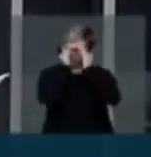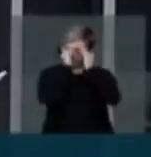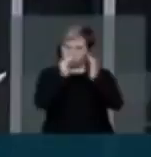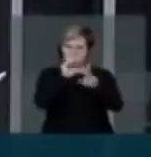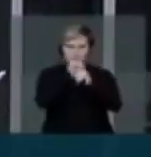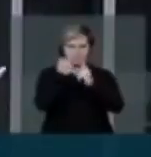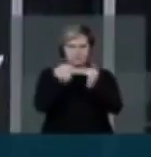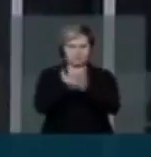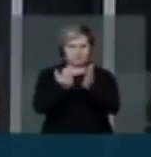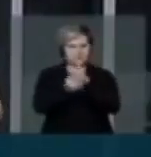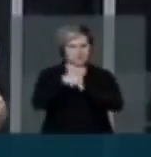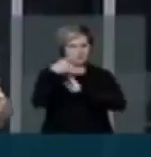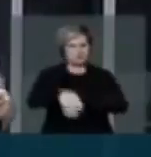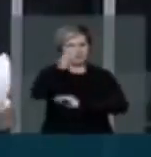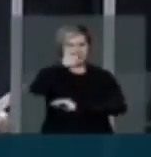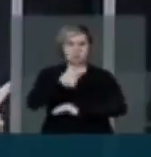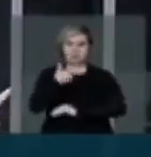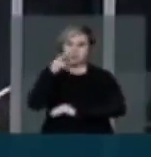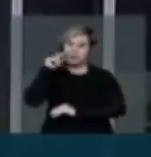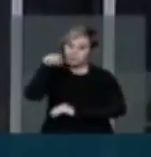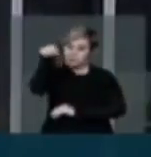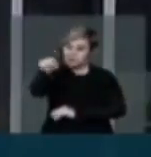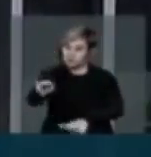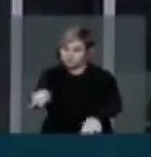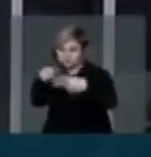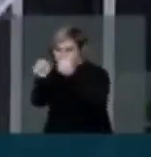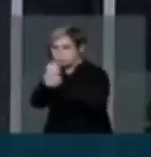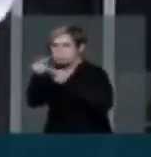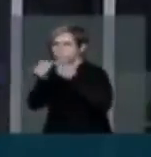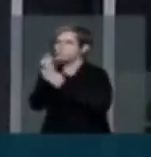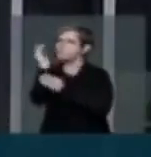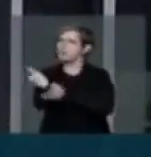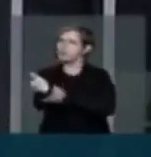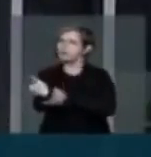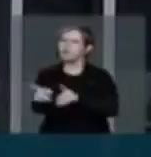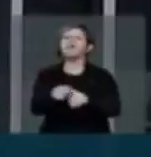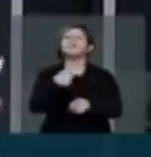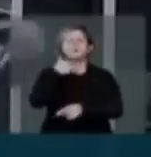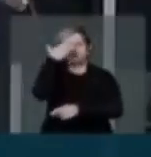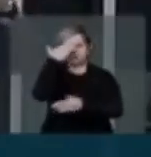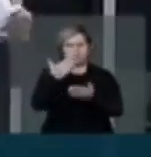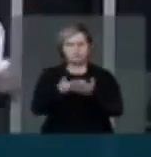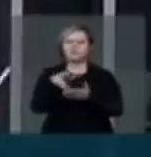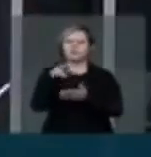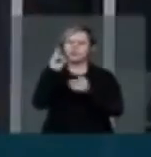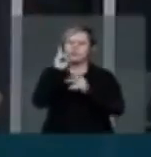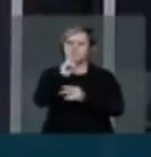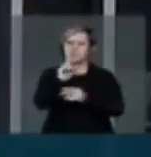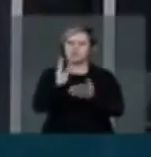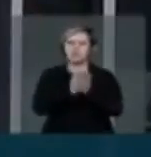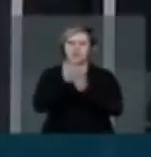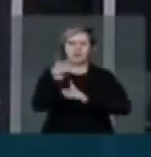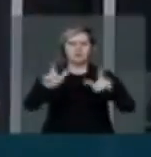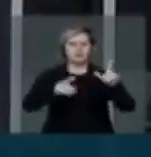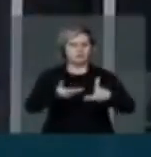Brasil. Queria que ele estivesse aqui para me ouvir. Mas eu tenho certeza que ele vai ver através da TV